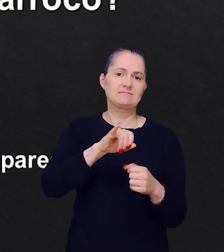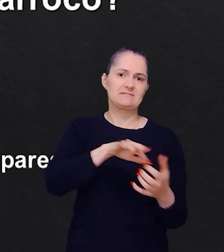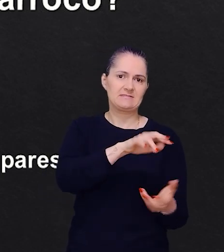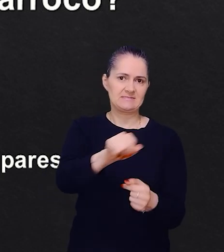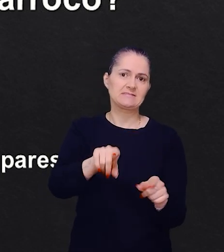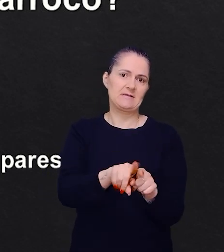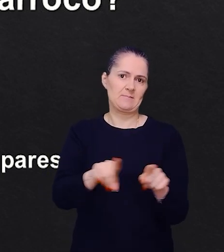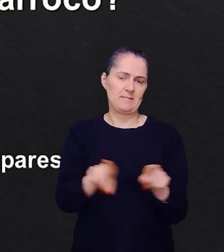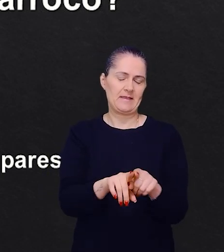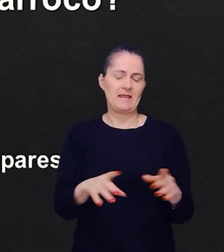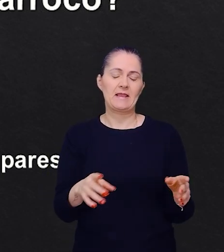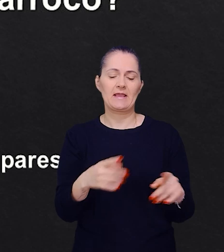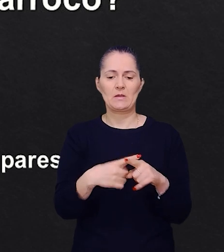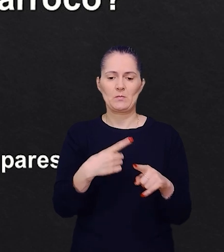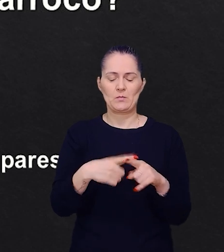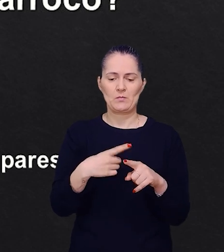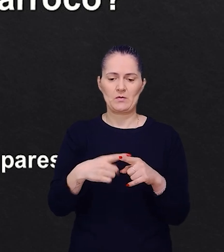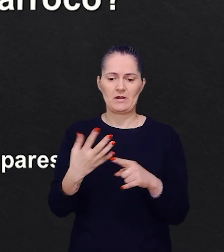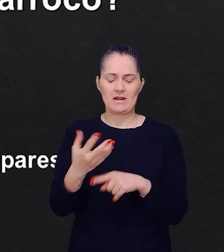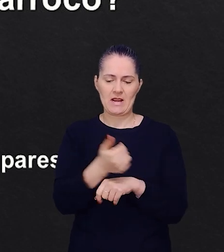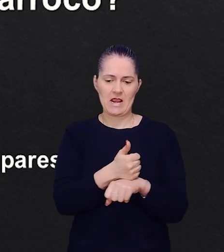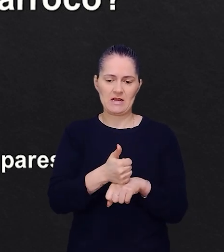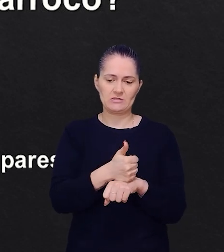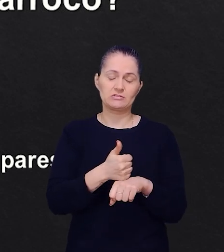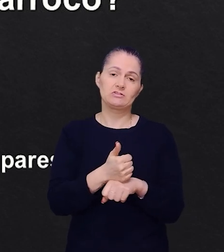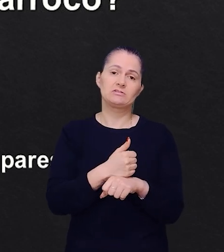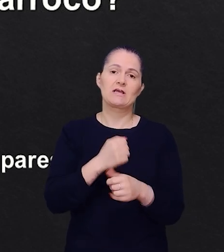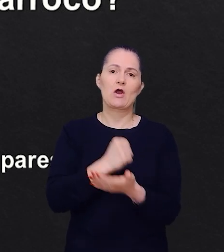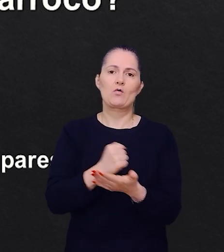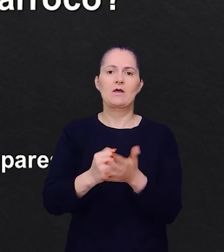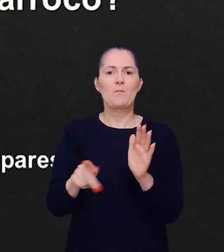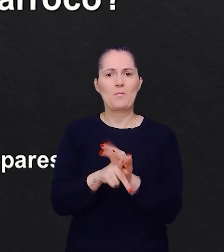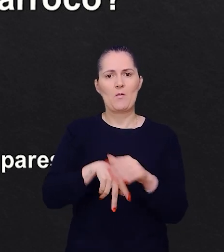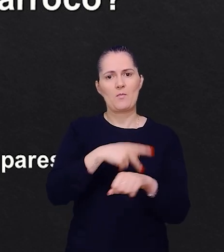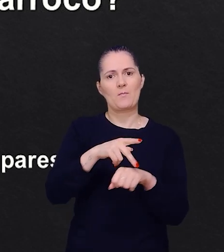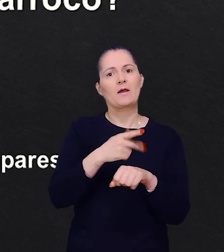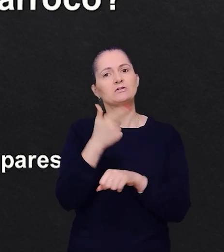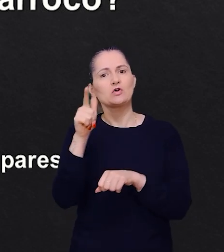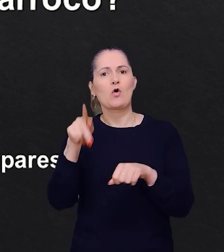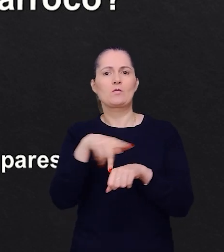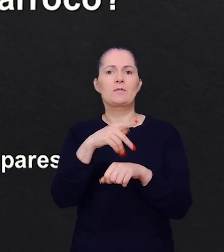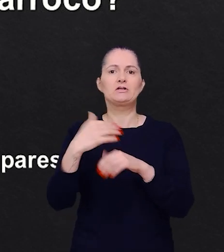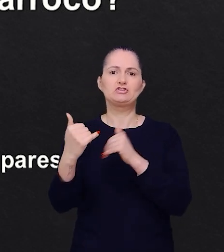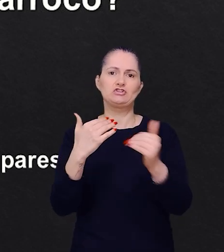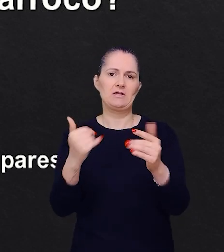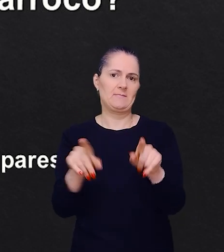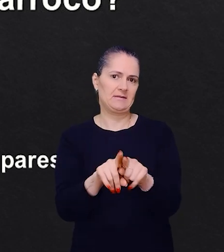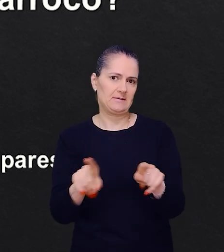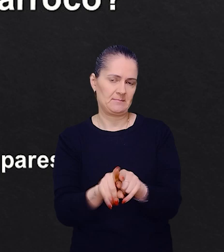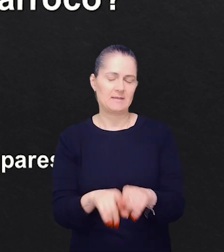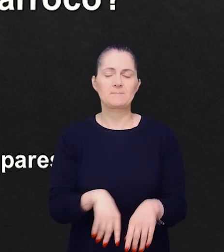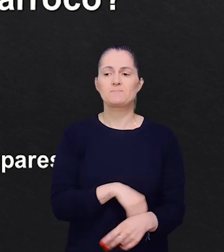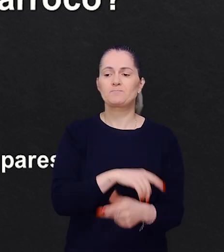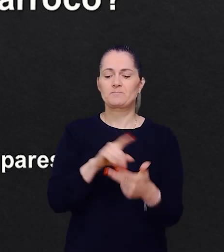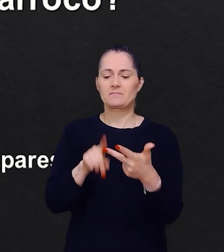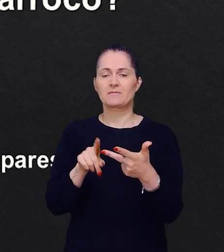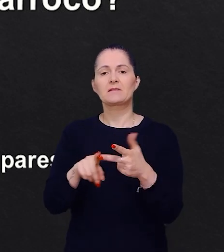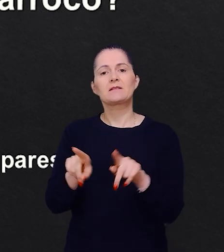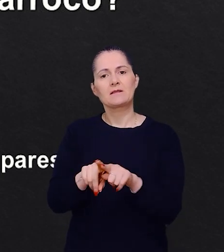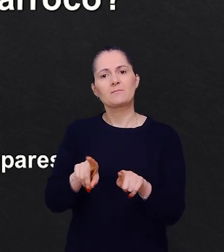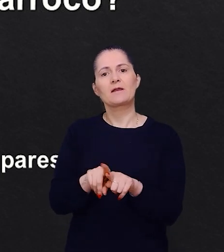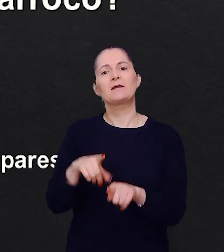contratado no seu estado-nação e também por outros. Depois eles tinham que ter também os valores bem